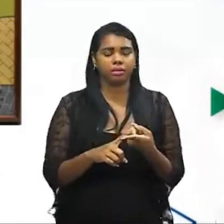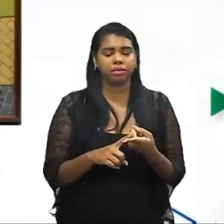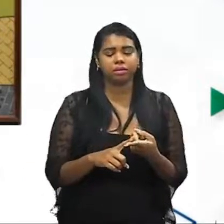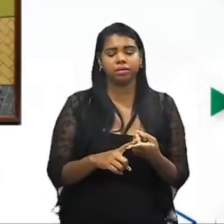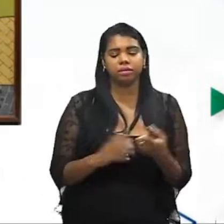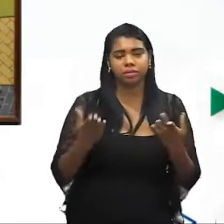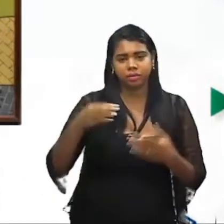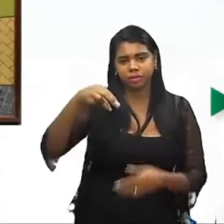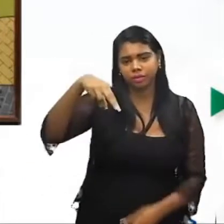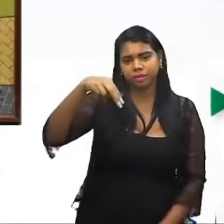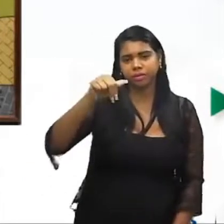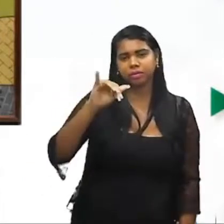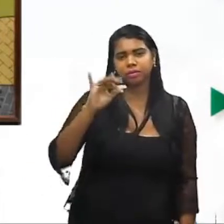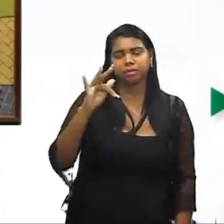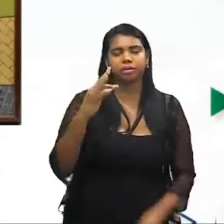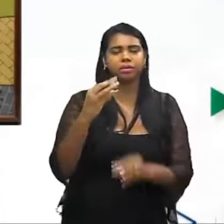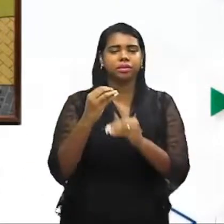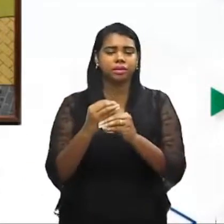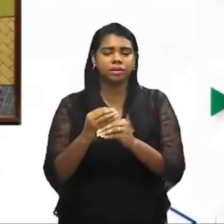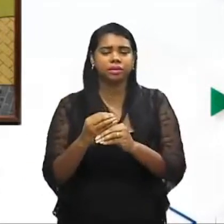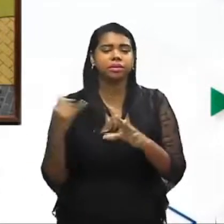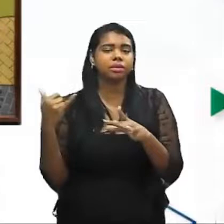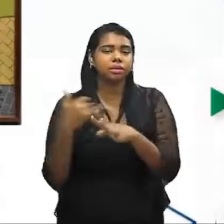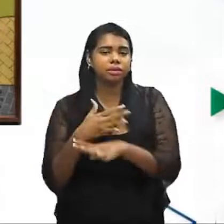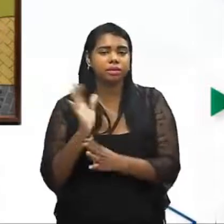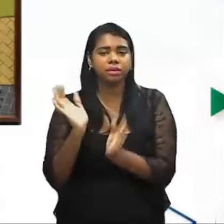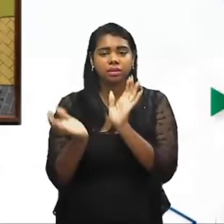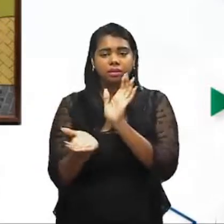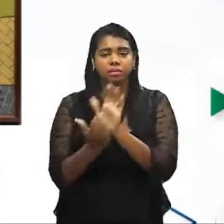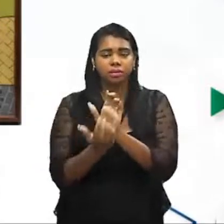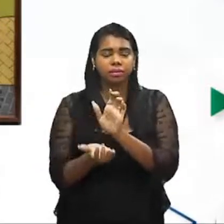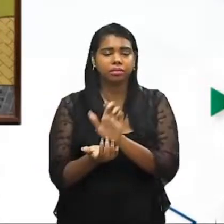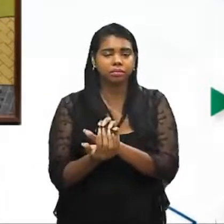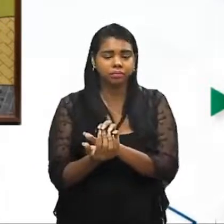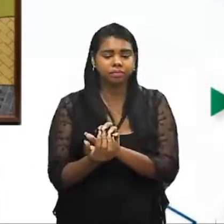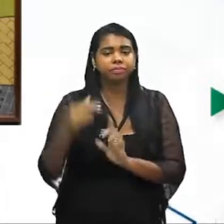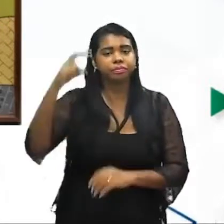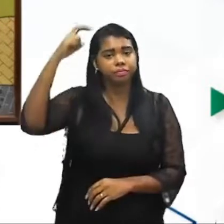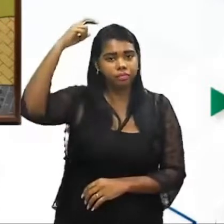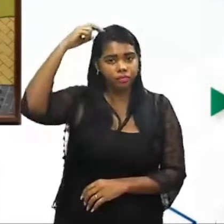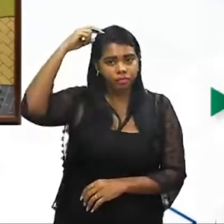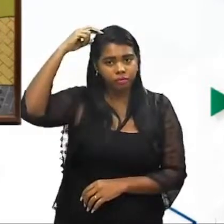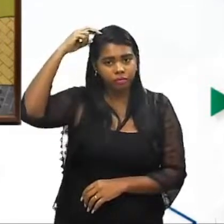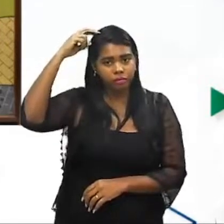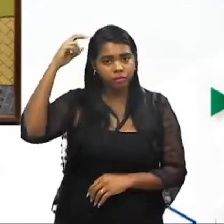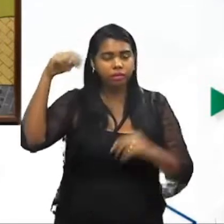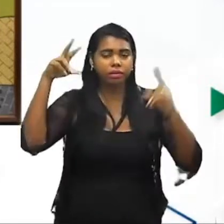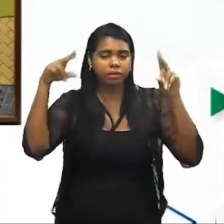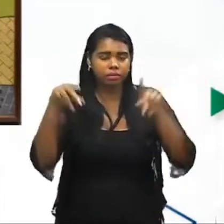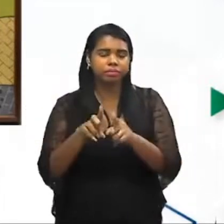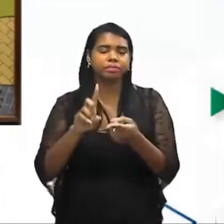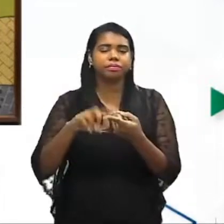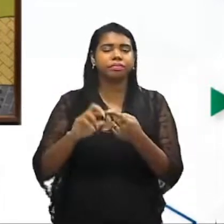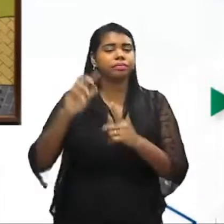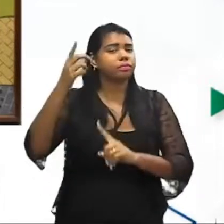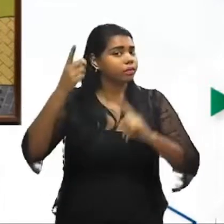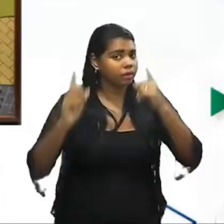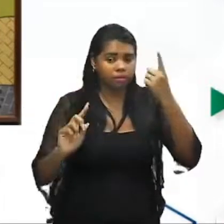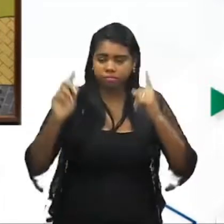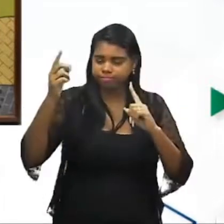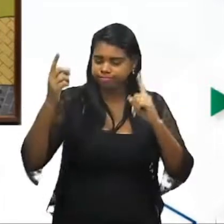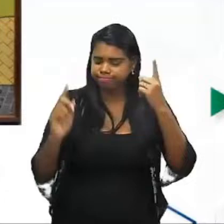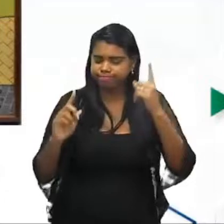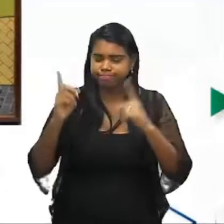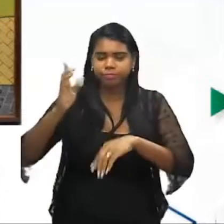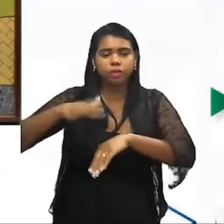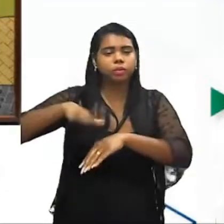naif, aqui de Pernambuco, eles trazem muito a cultura popular, os temas da cultura popular. E o frevo é, assim, disparado, um dos